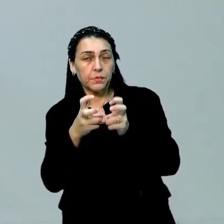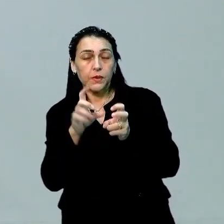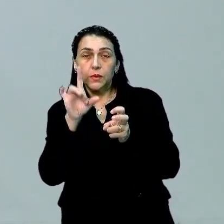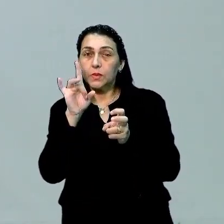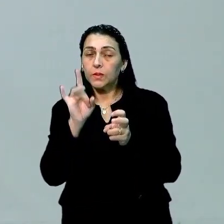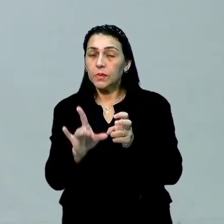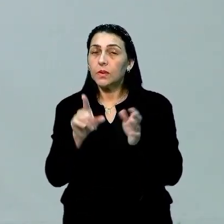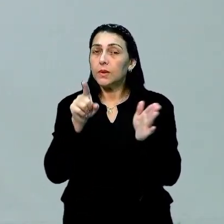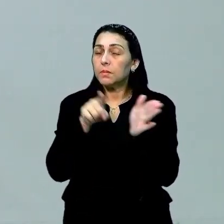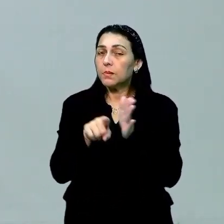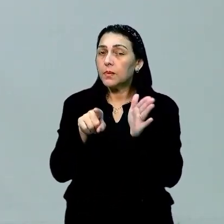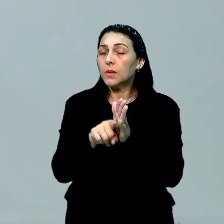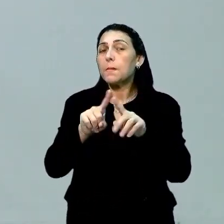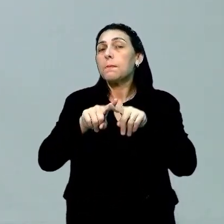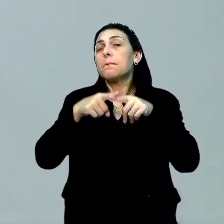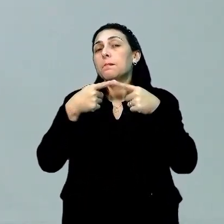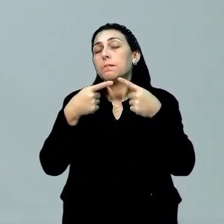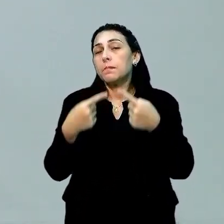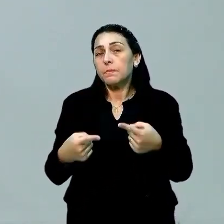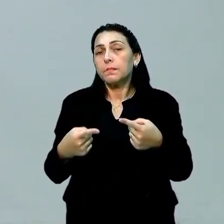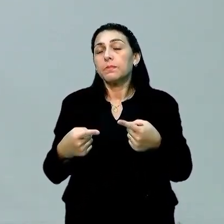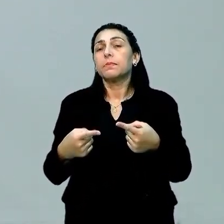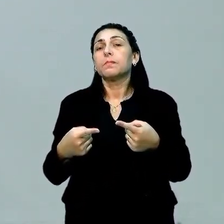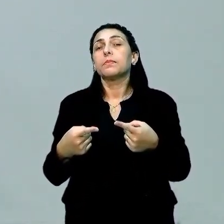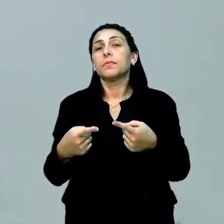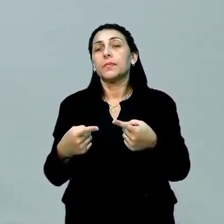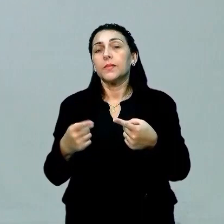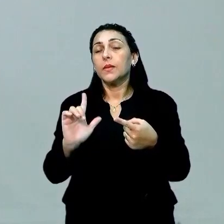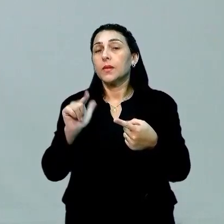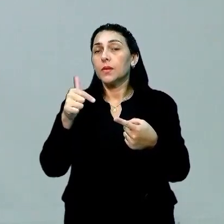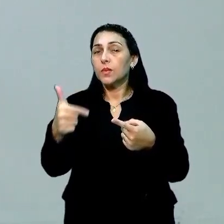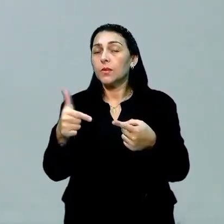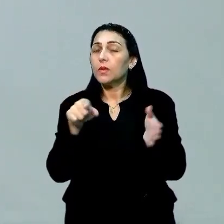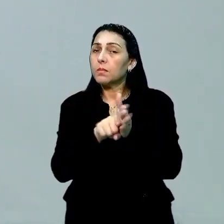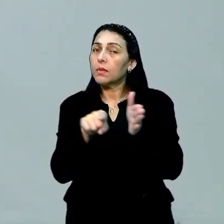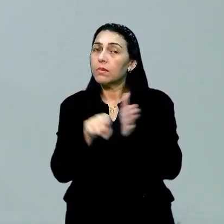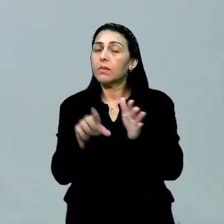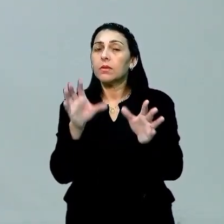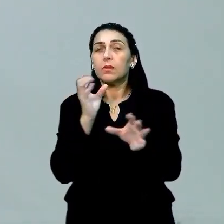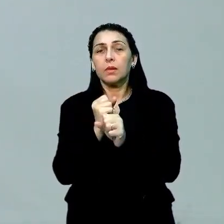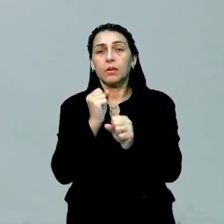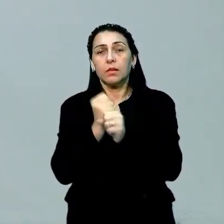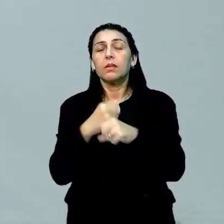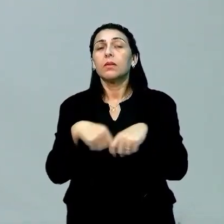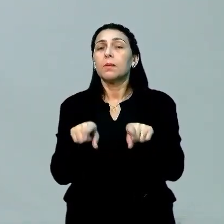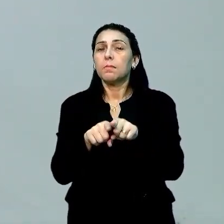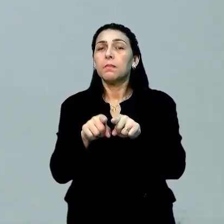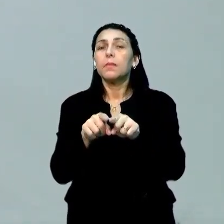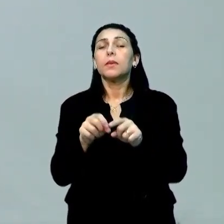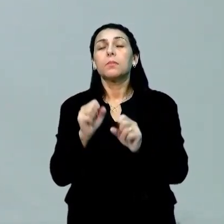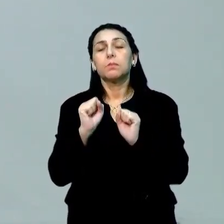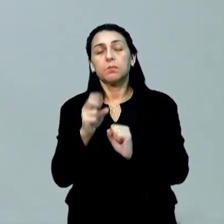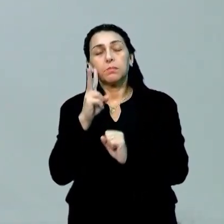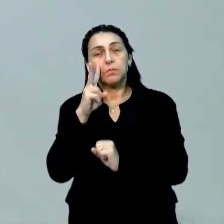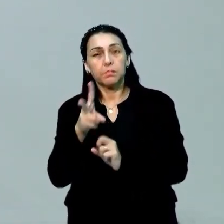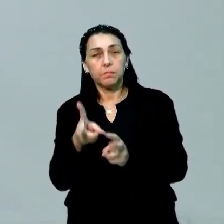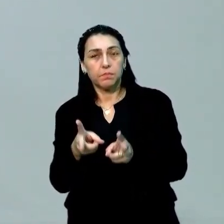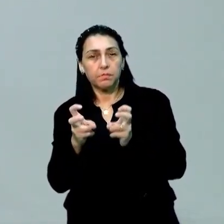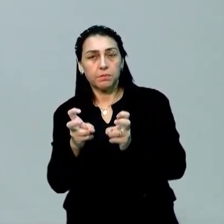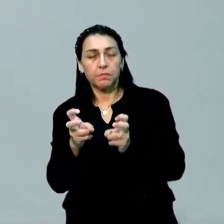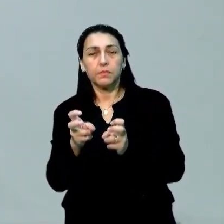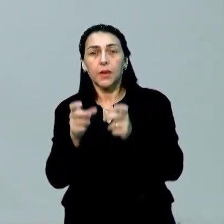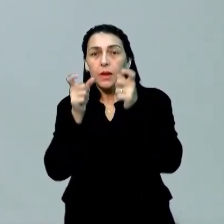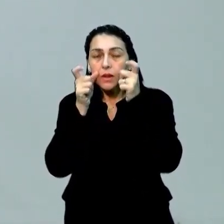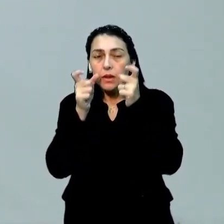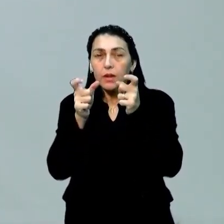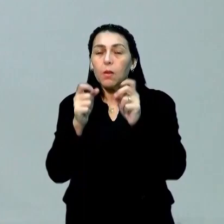nessa questão como propriamente dito, mas em outras questões. Ela também é bem vista. Então, esse é só um